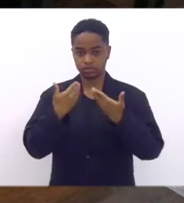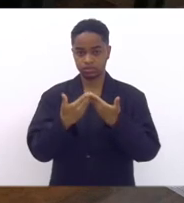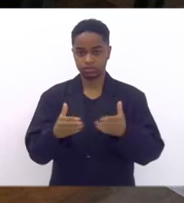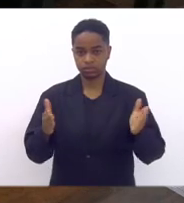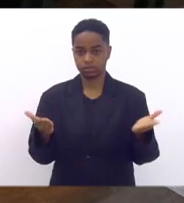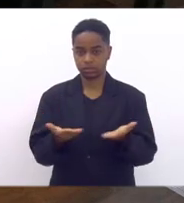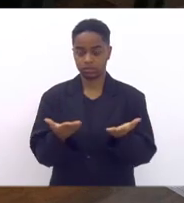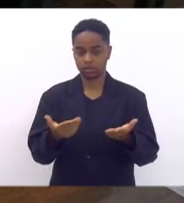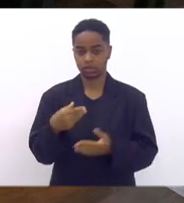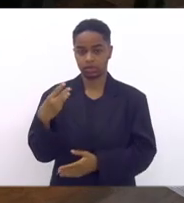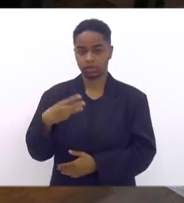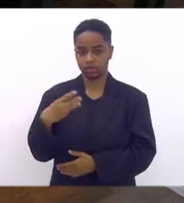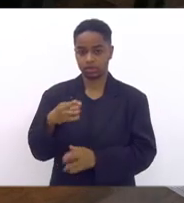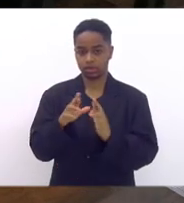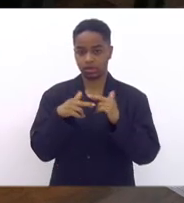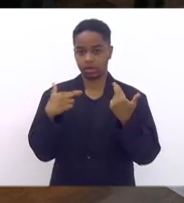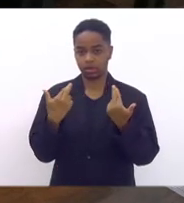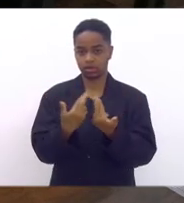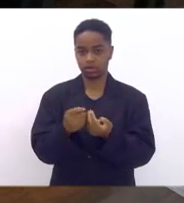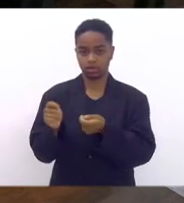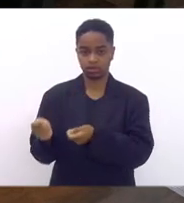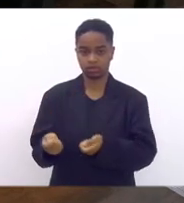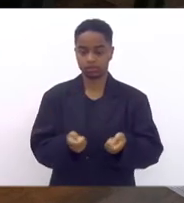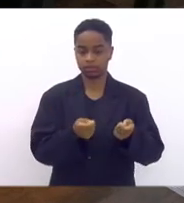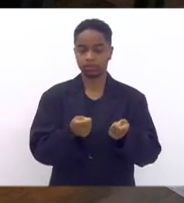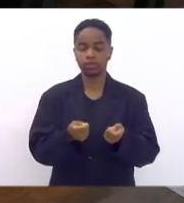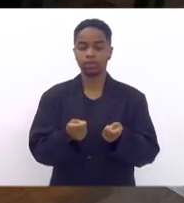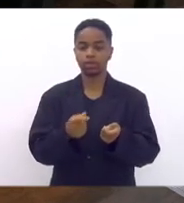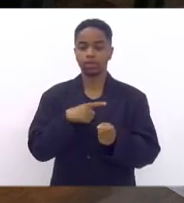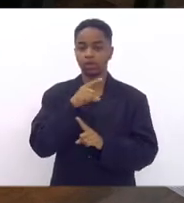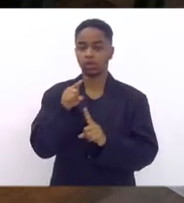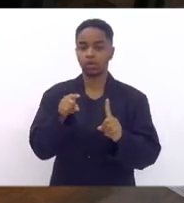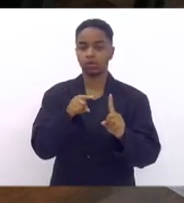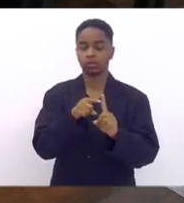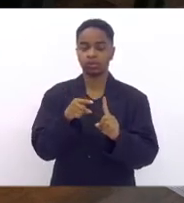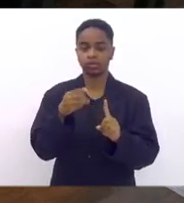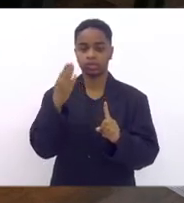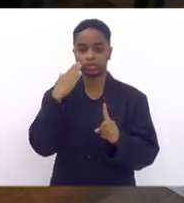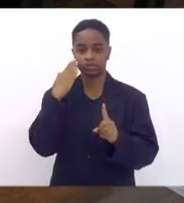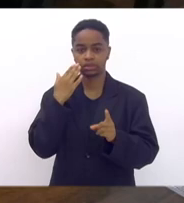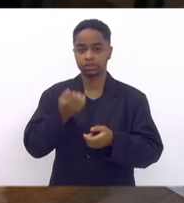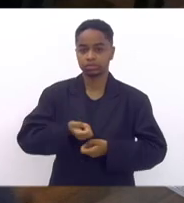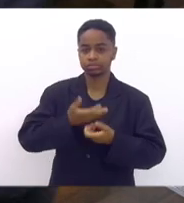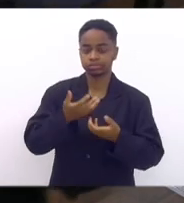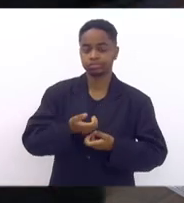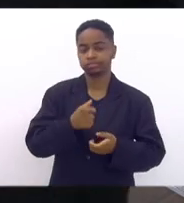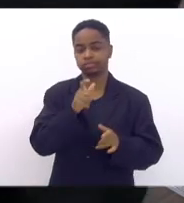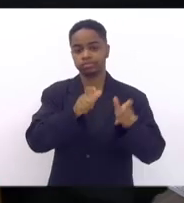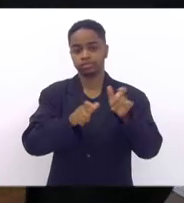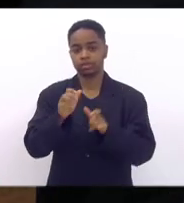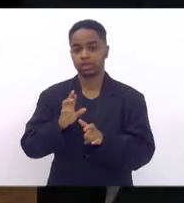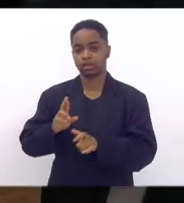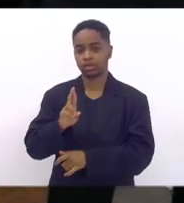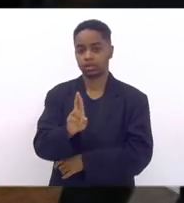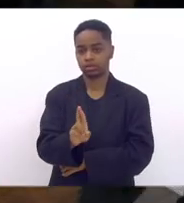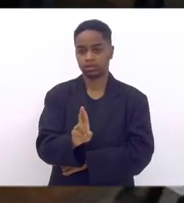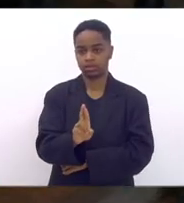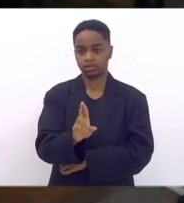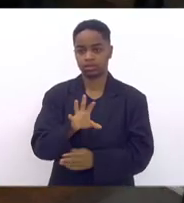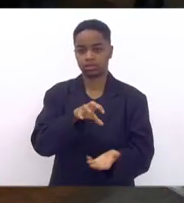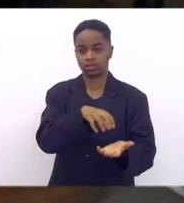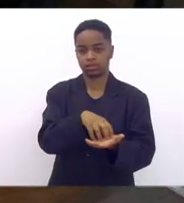trabalhos da terceira reunião ordinária com objetivo de obter as oitivas dos representantes do seguinte